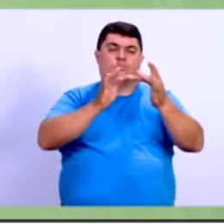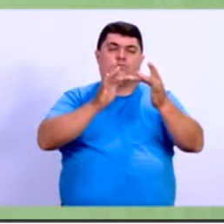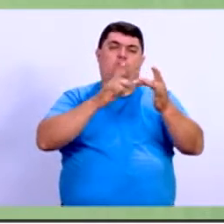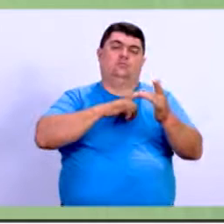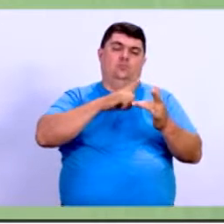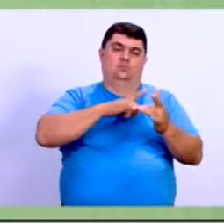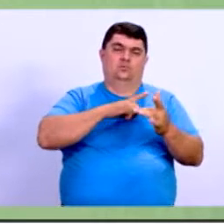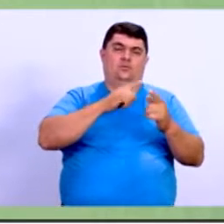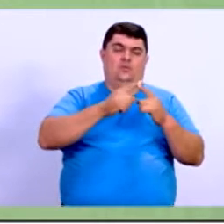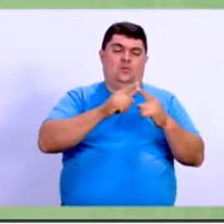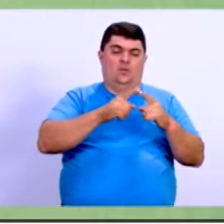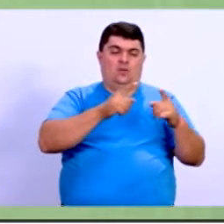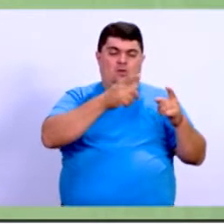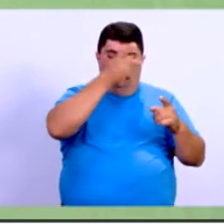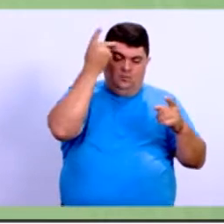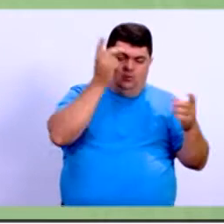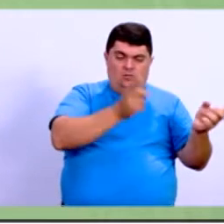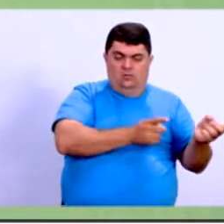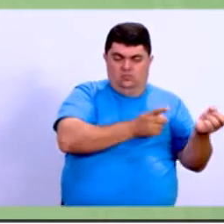já uma classe